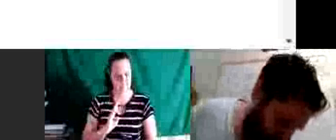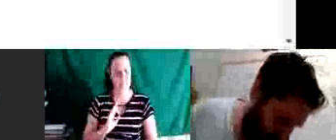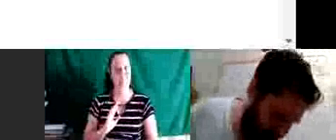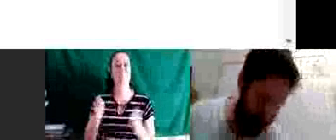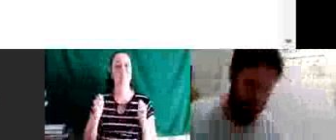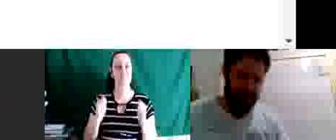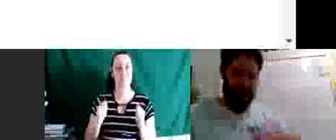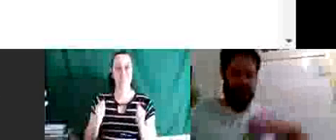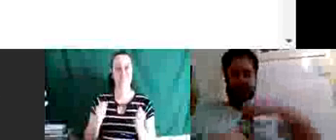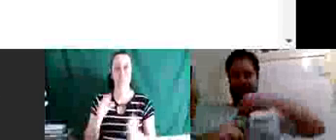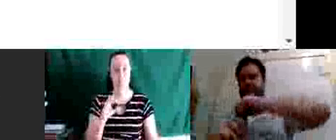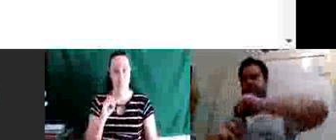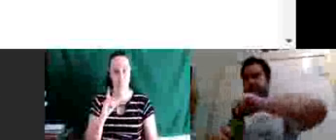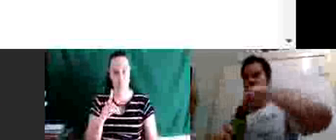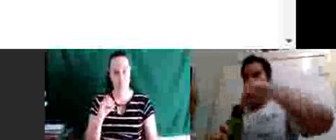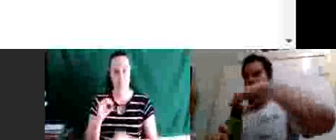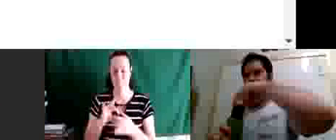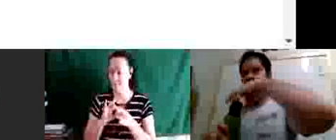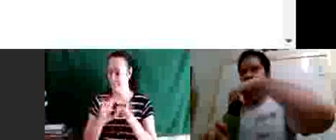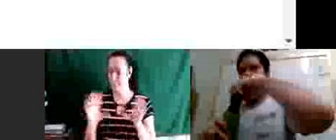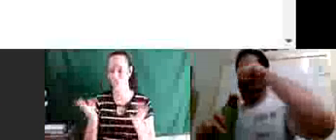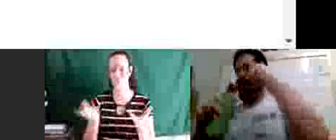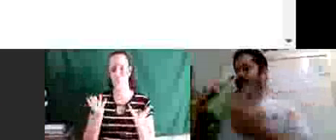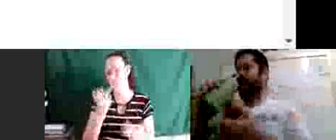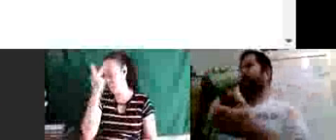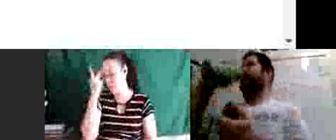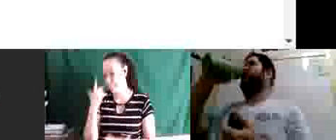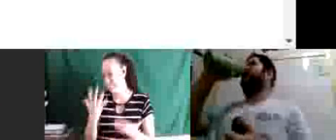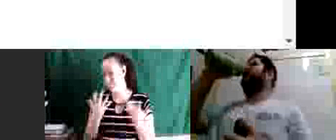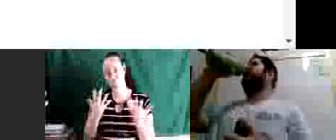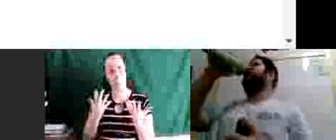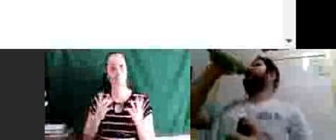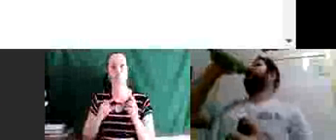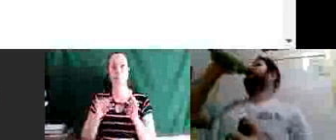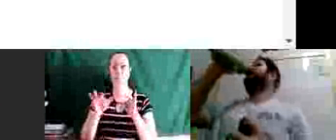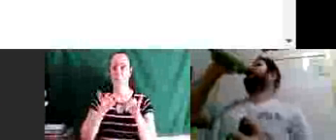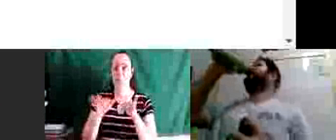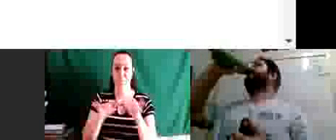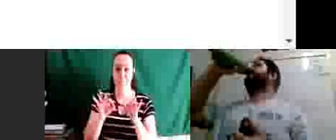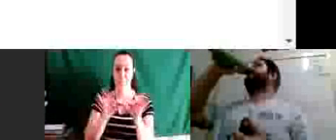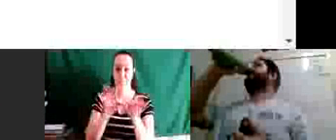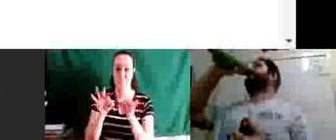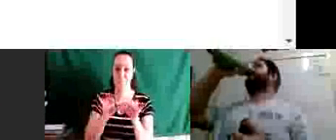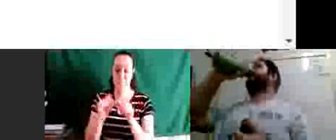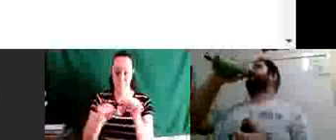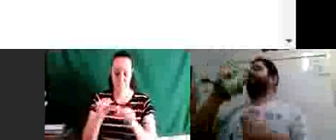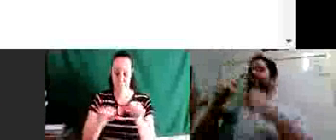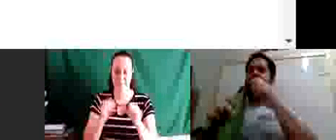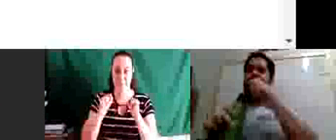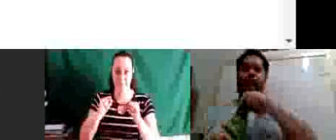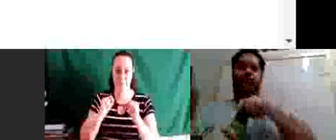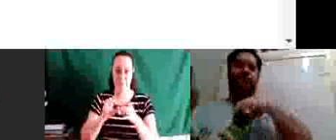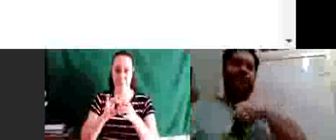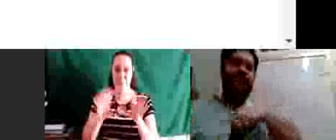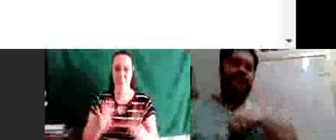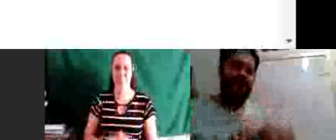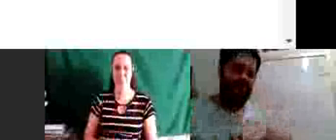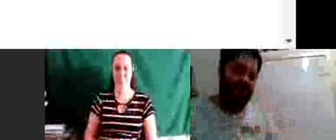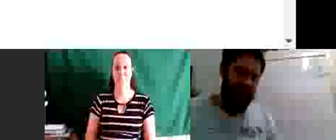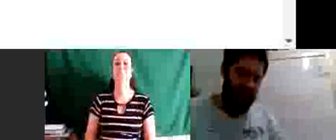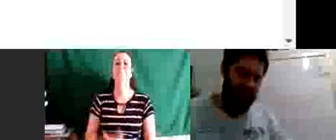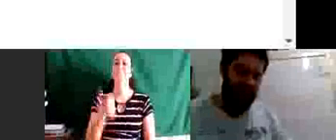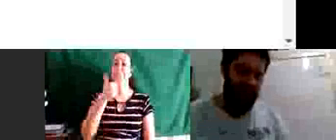quem fez os créditos do programa e fazer as minhas alterações. Muito bem, qualquer um pode alterar, Fernando, muito bom. O Fernando falou, qualquer um pode